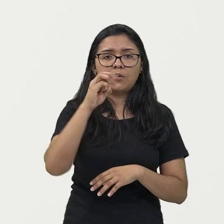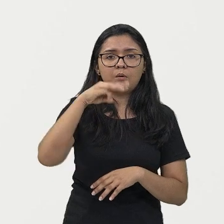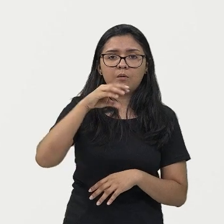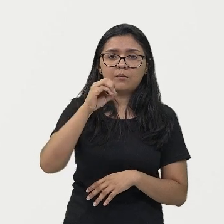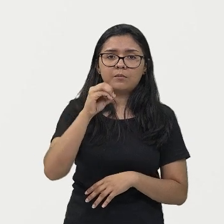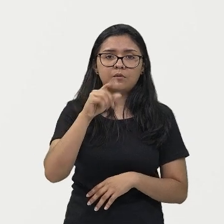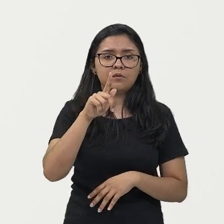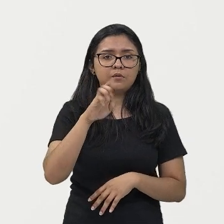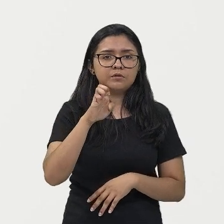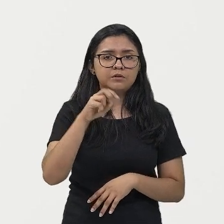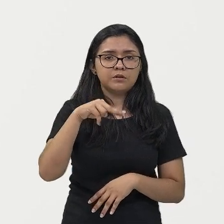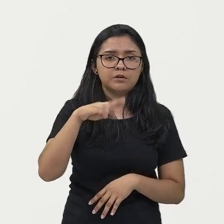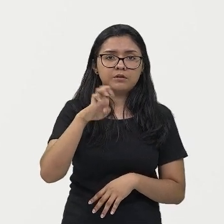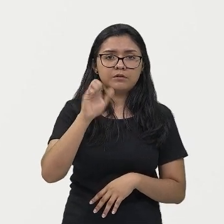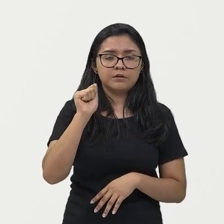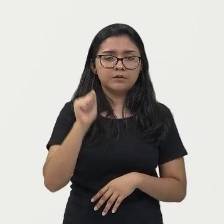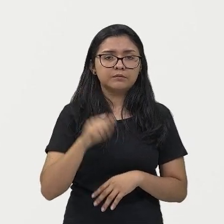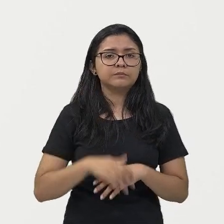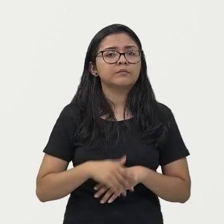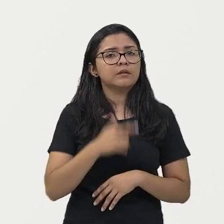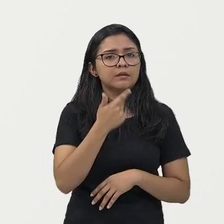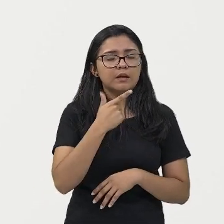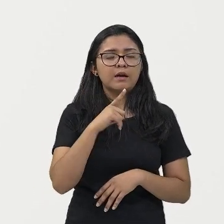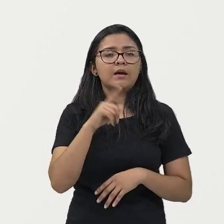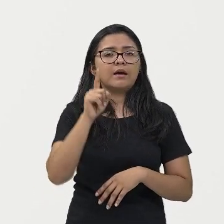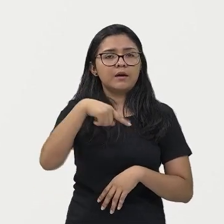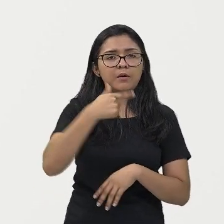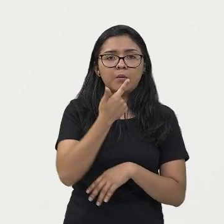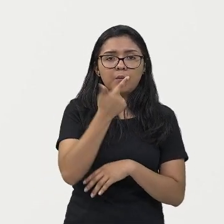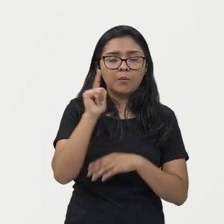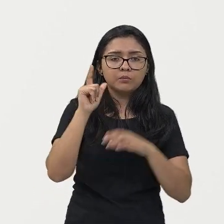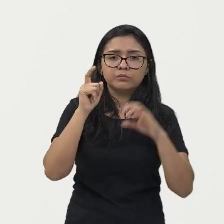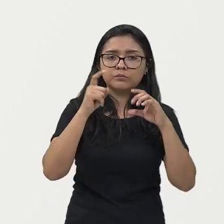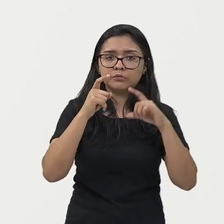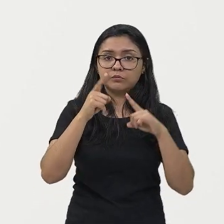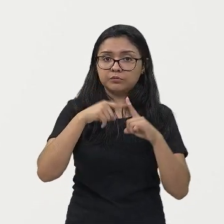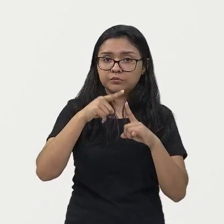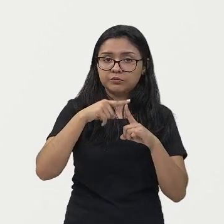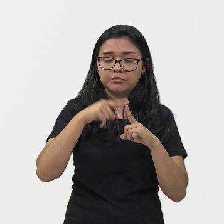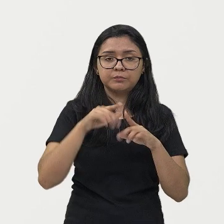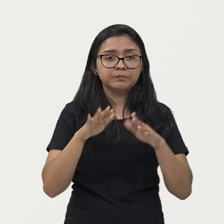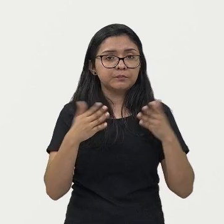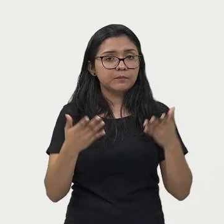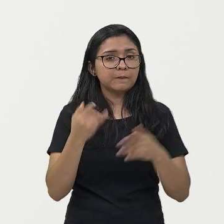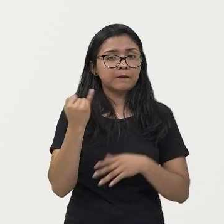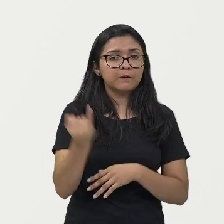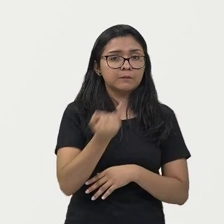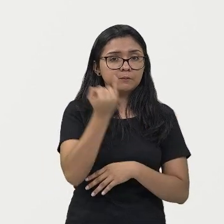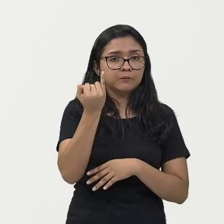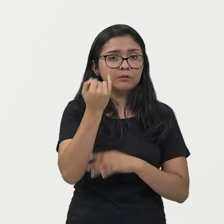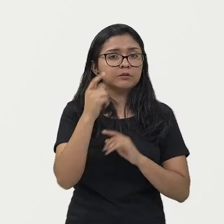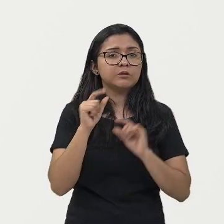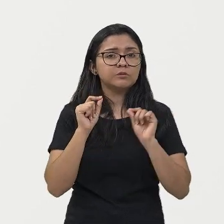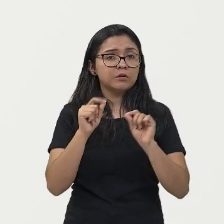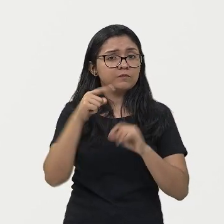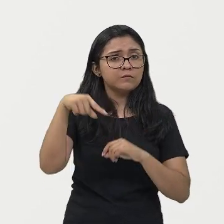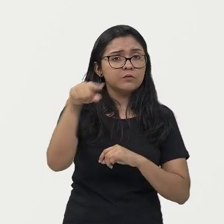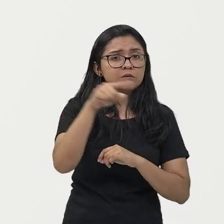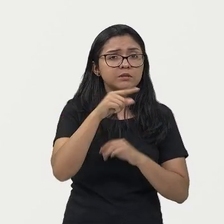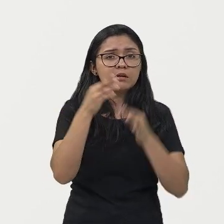outra classificação, tá bom? Então, é muito importante que vocês